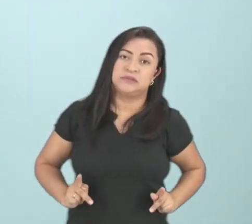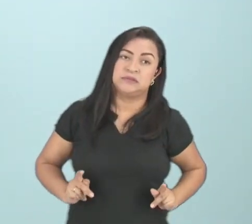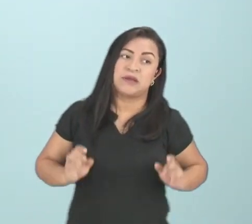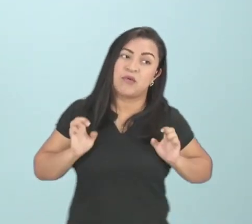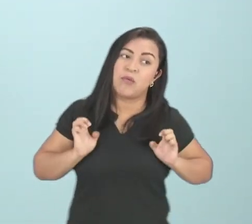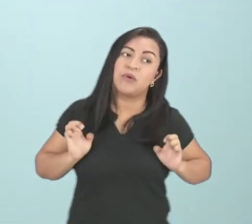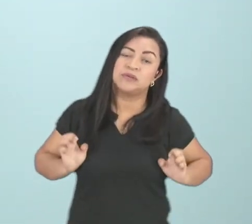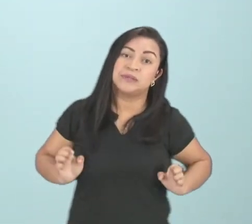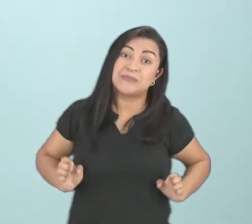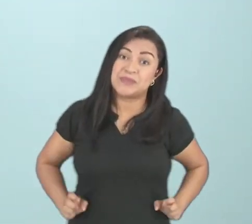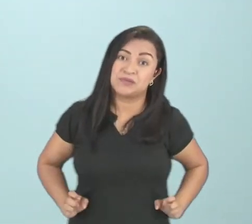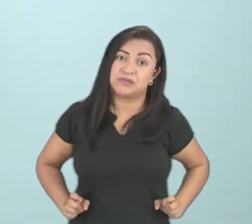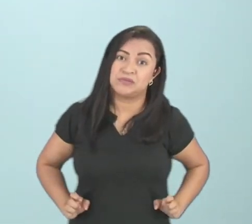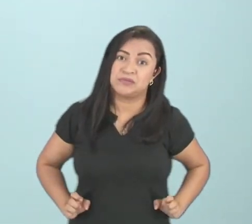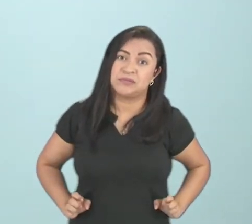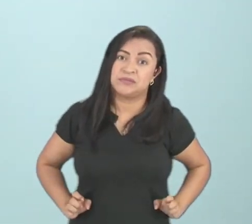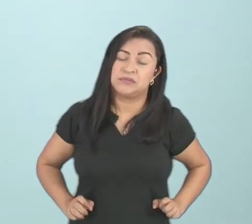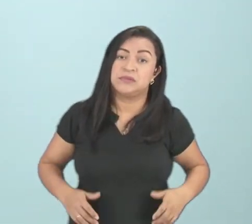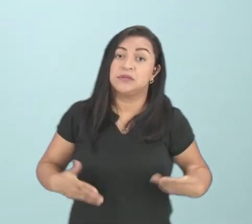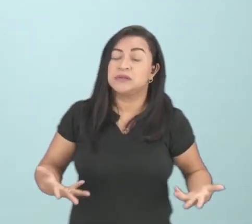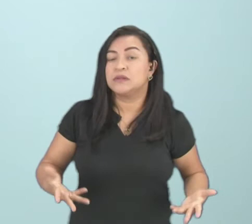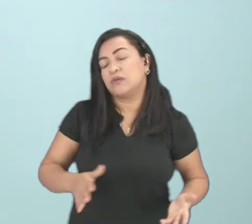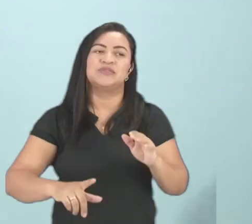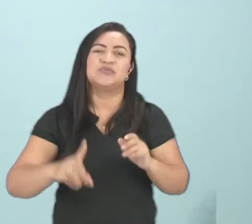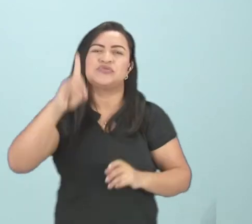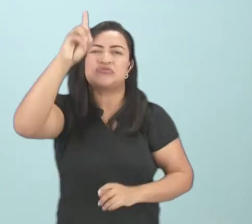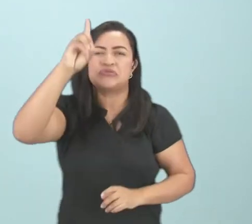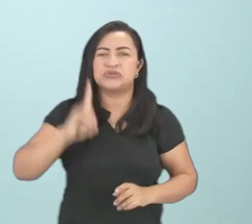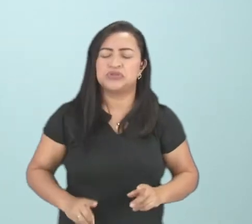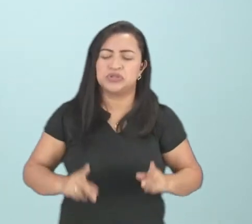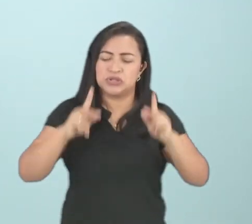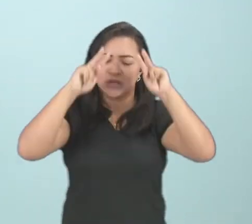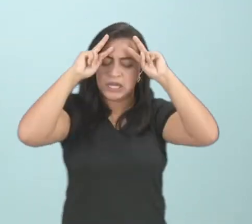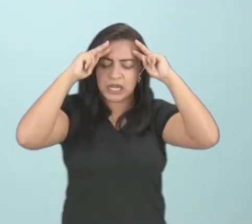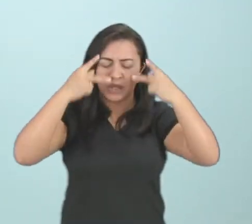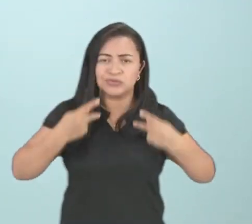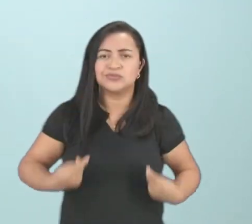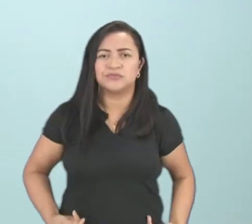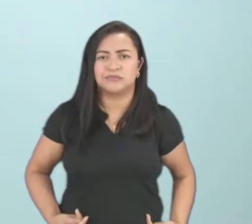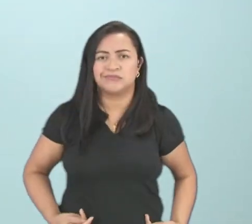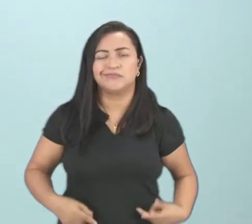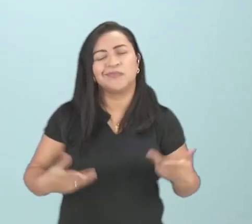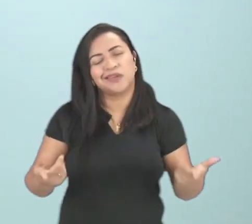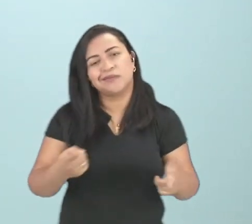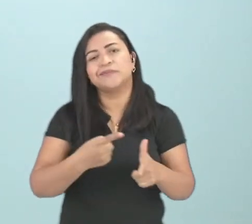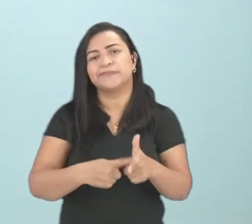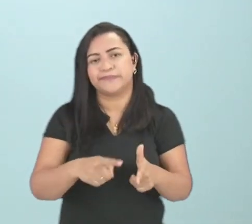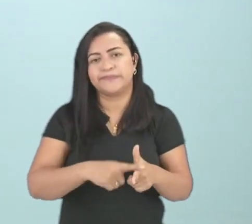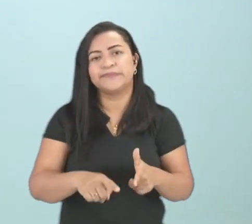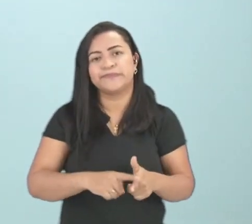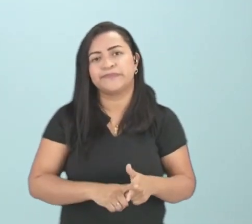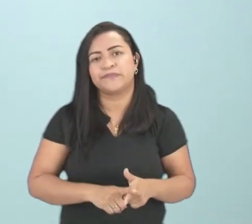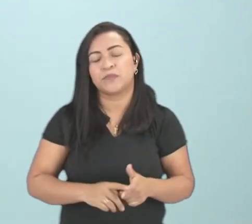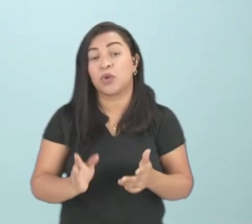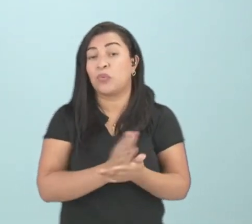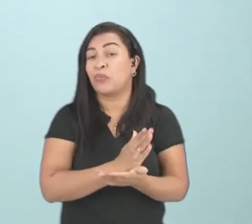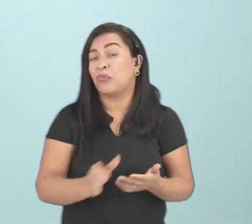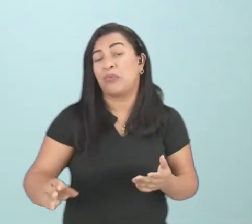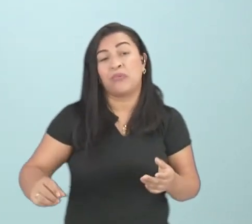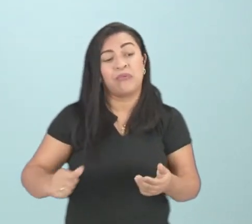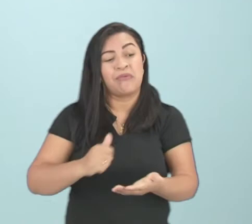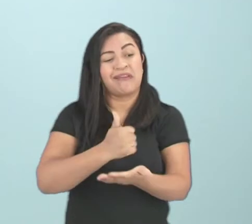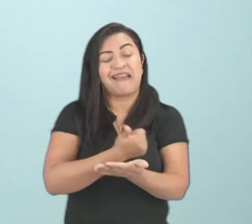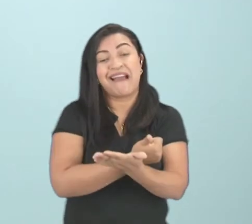questões de direitos humanos, e aí a gente temos essa problemática. Qualquer ação ou omissão baseada